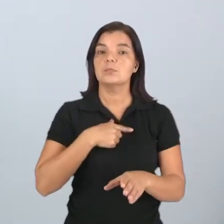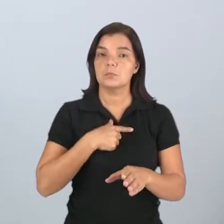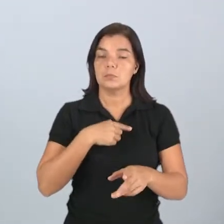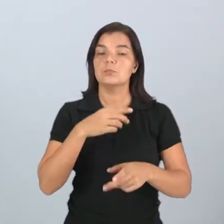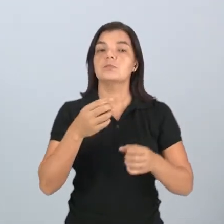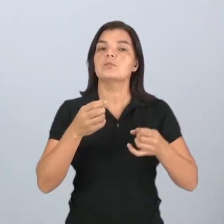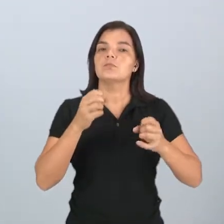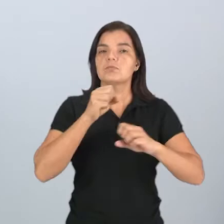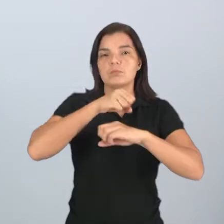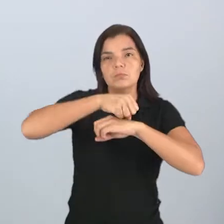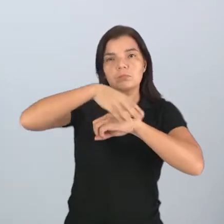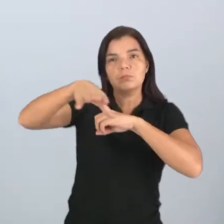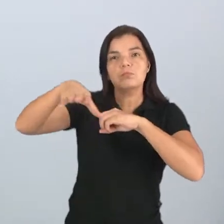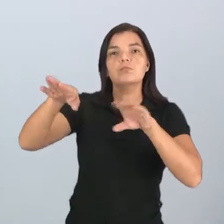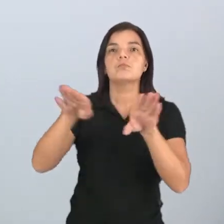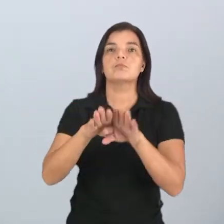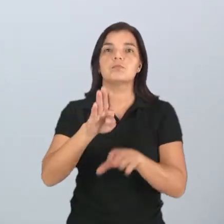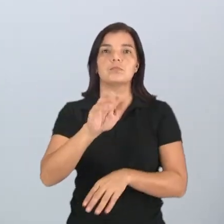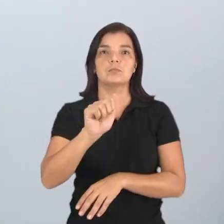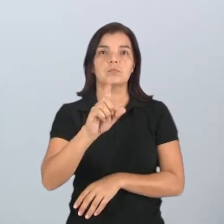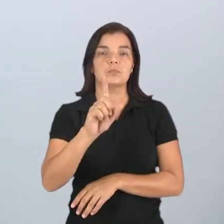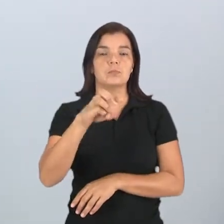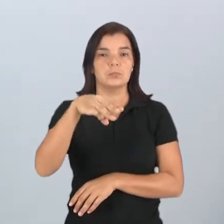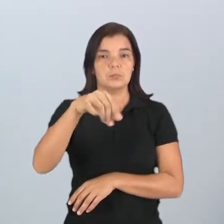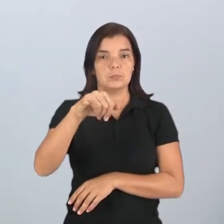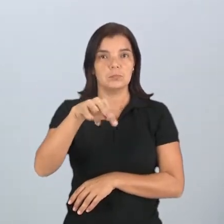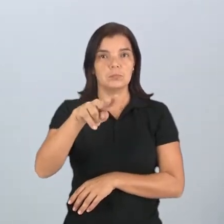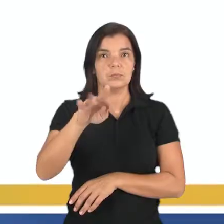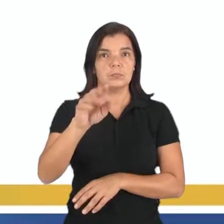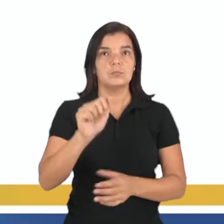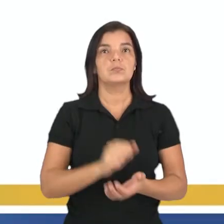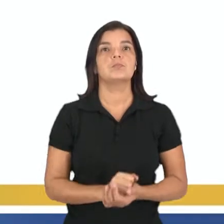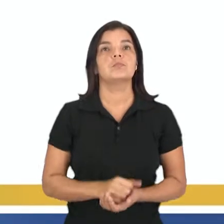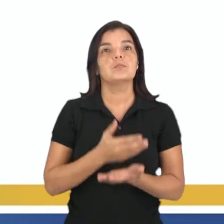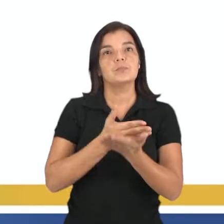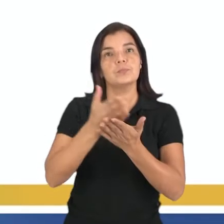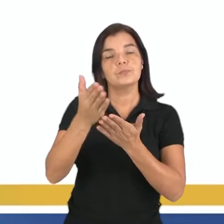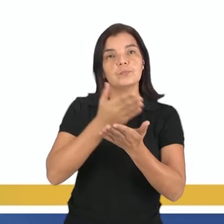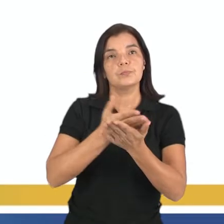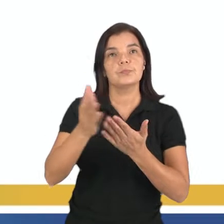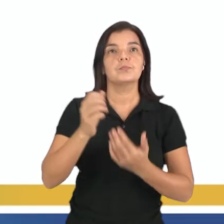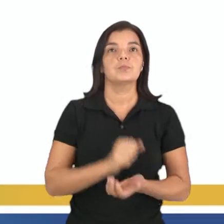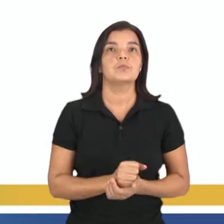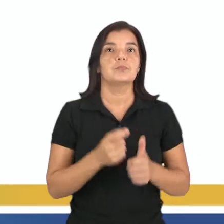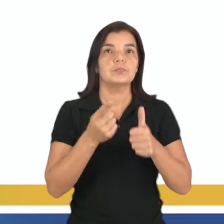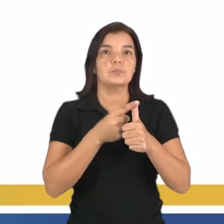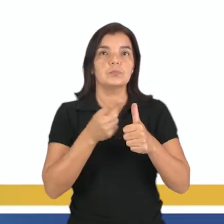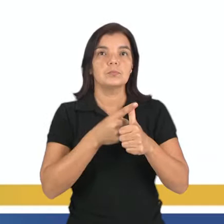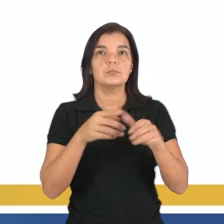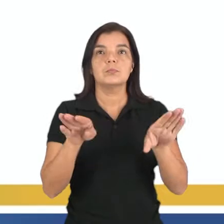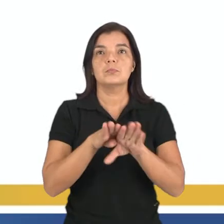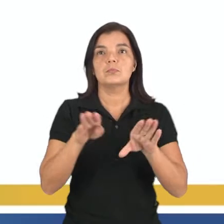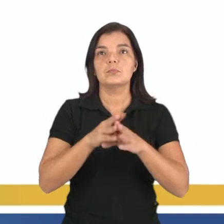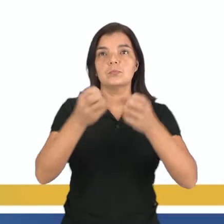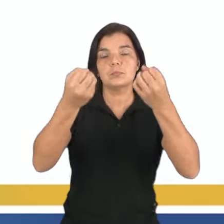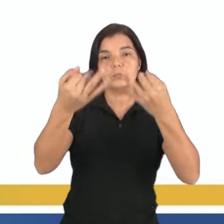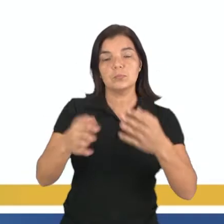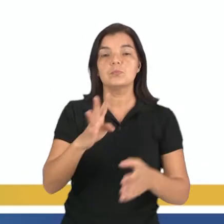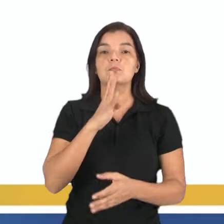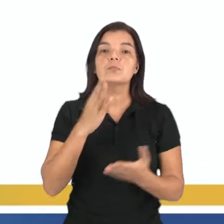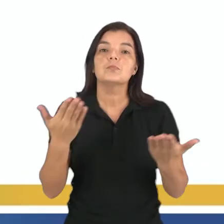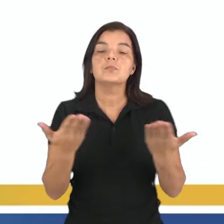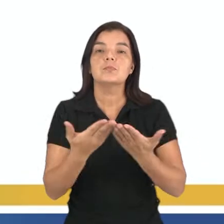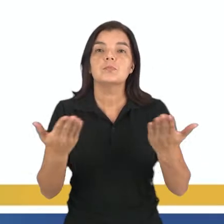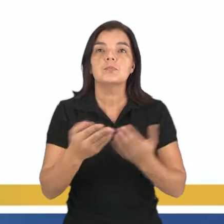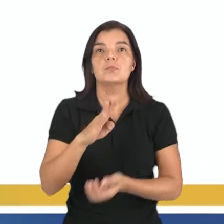bem disseminado, que é o badminton. Vamos lá. Ele começou assim. Os primeiros relatos de que conhecemos hoje